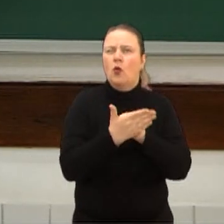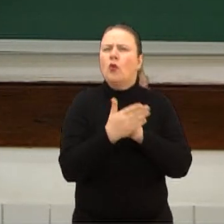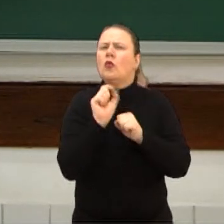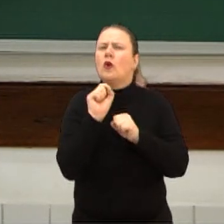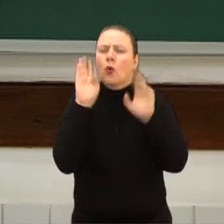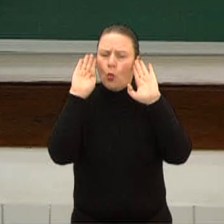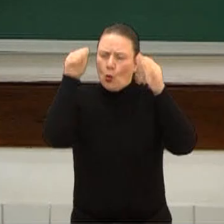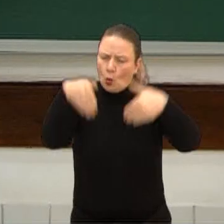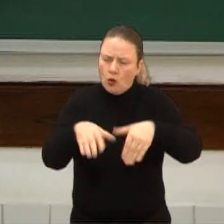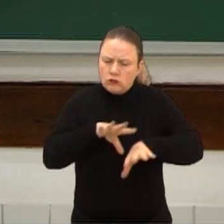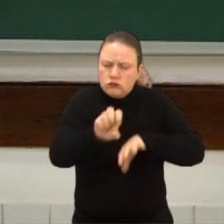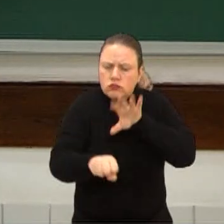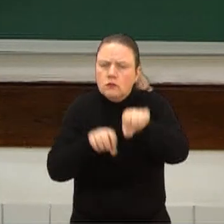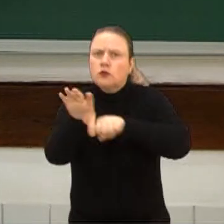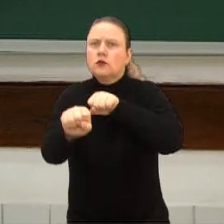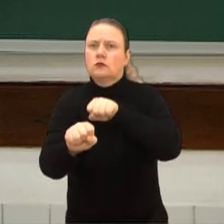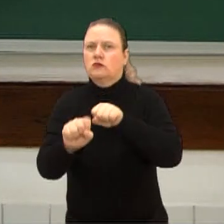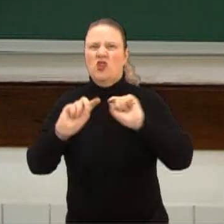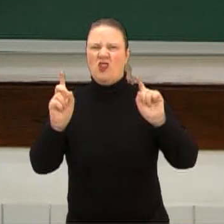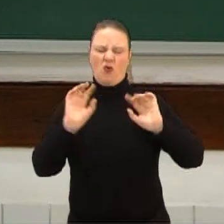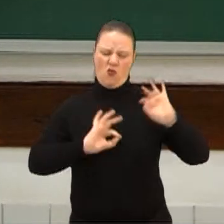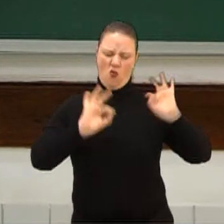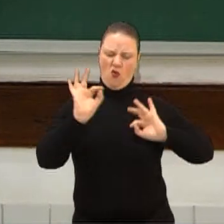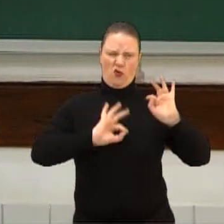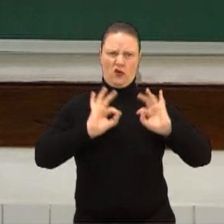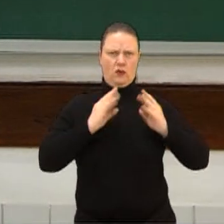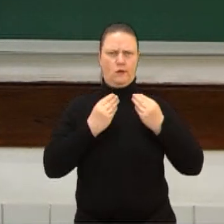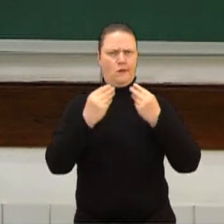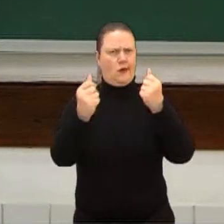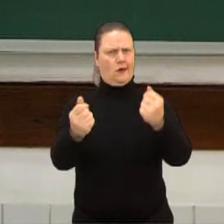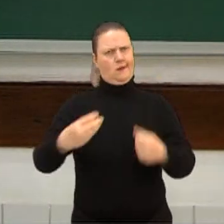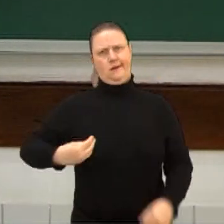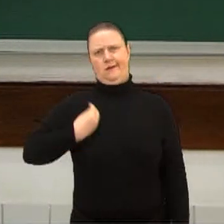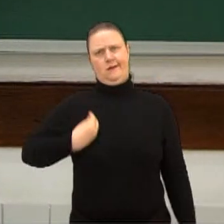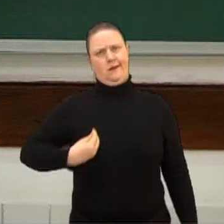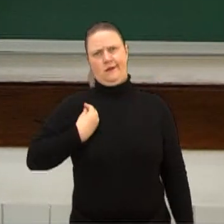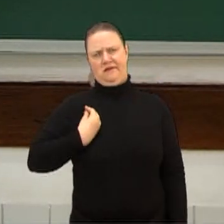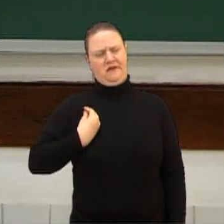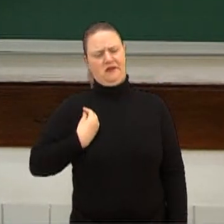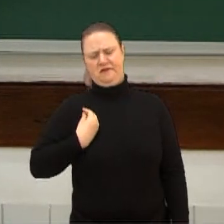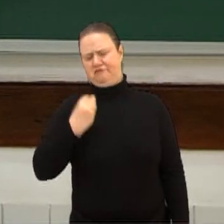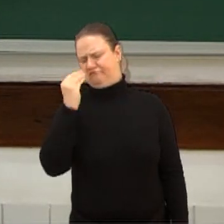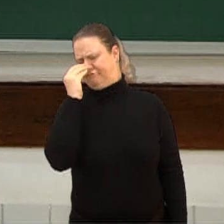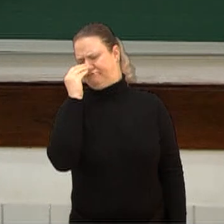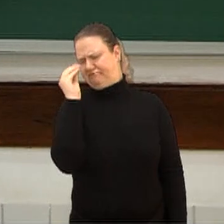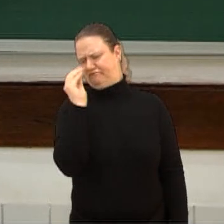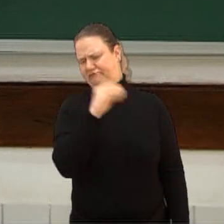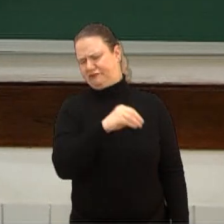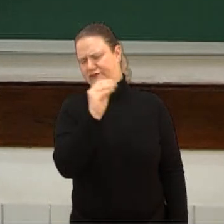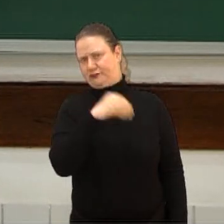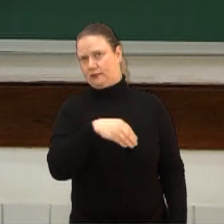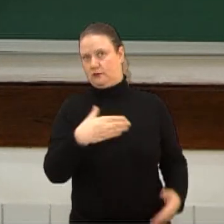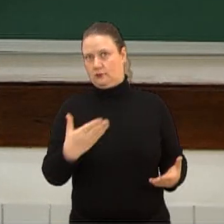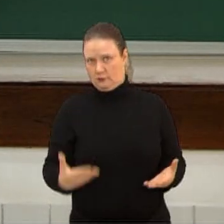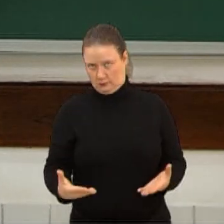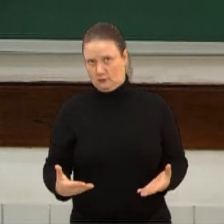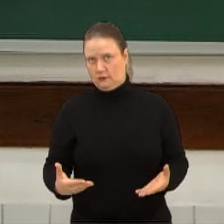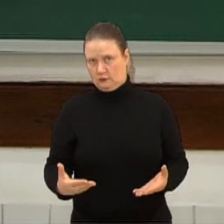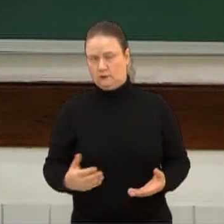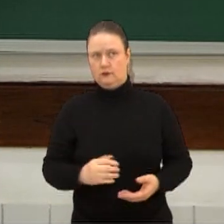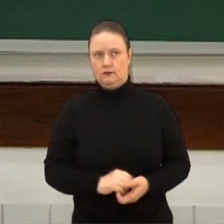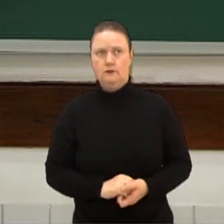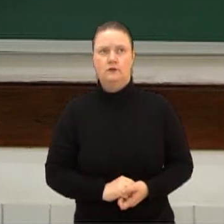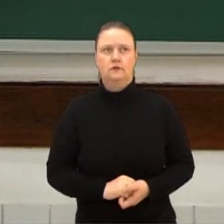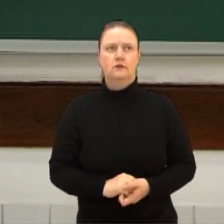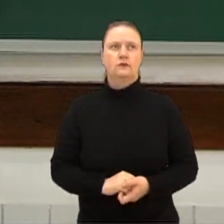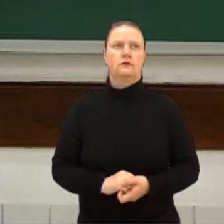exploração e não na organização e muito menos na qualidade de vida das pessoas que foi objeto da colonização